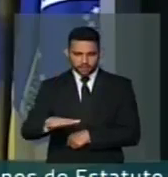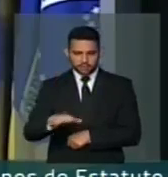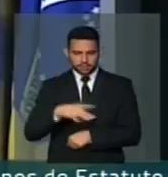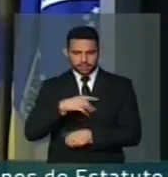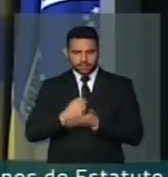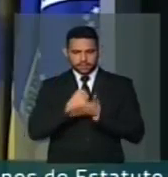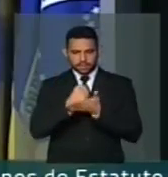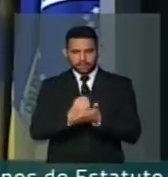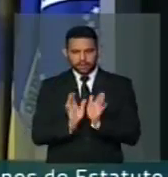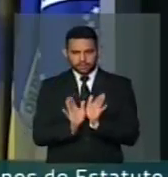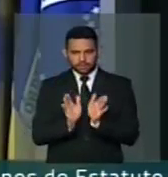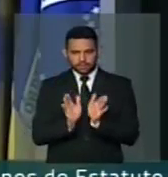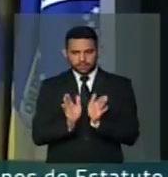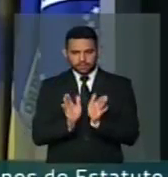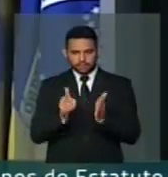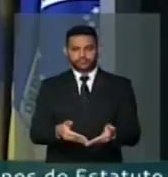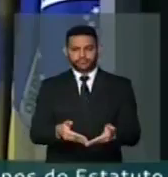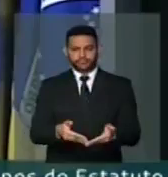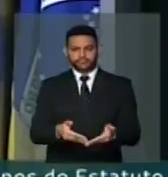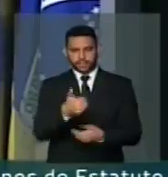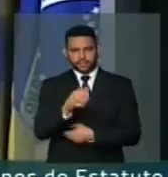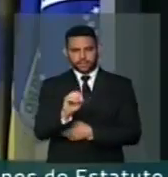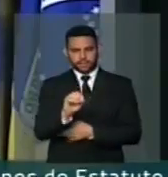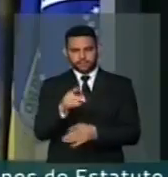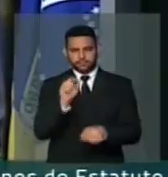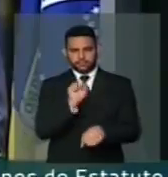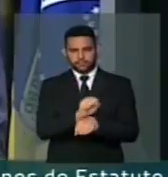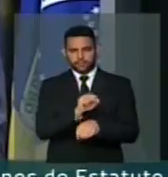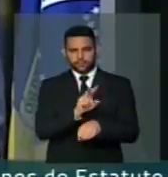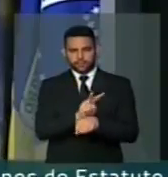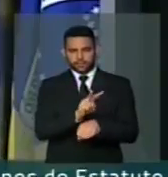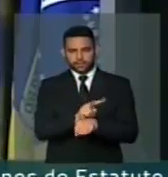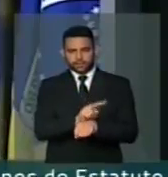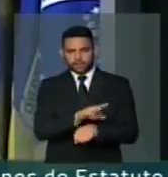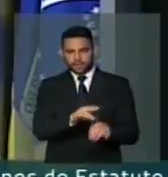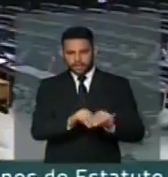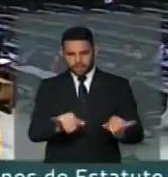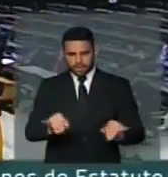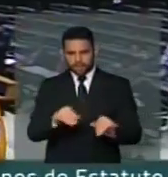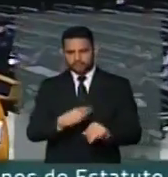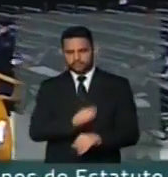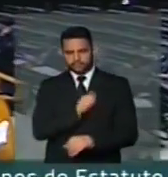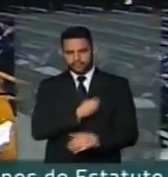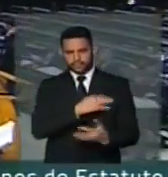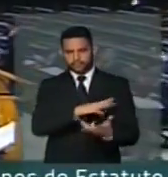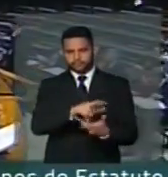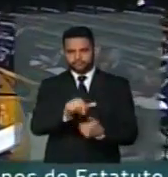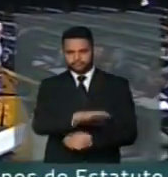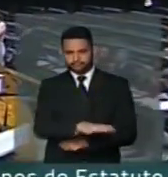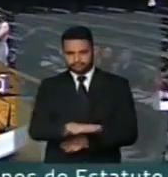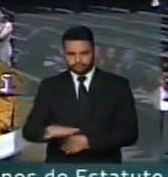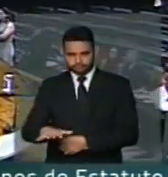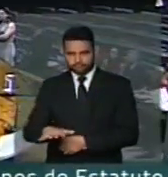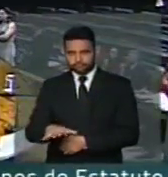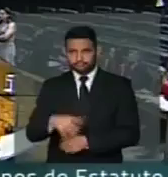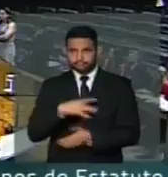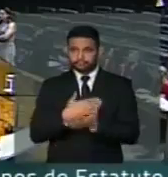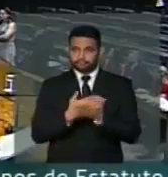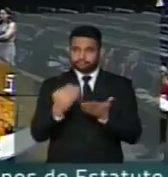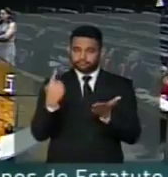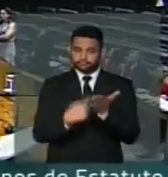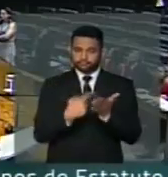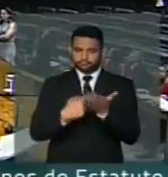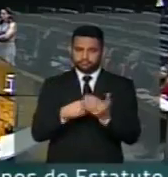e assegurar sua participação. Proteger a terra para as crianças. A consolidação desses princípios